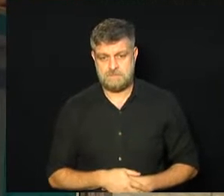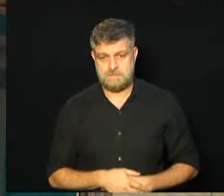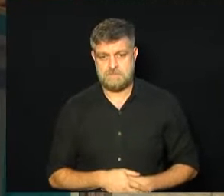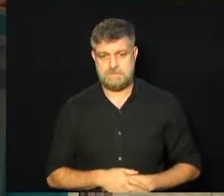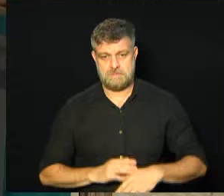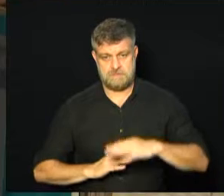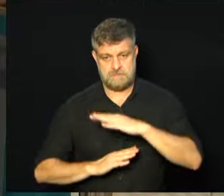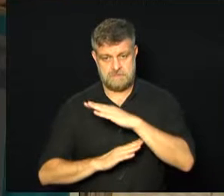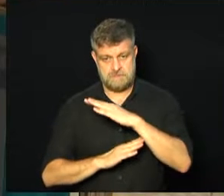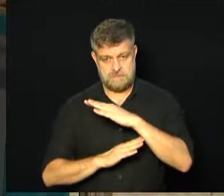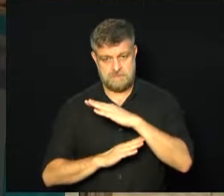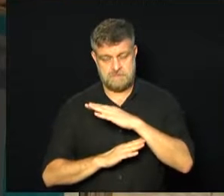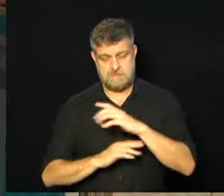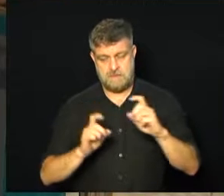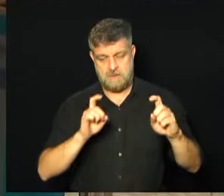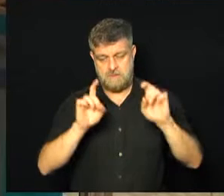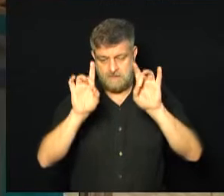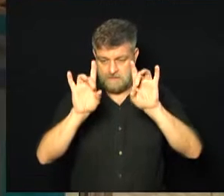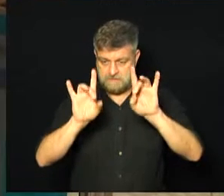cerimônia solene.